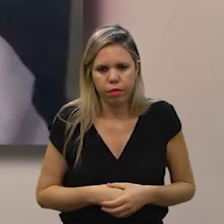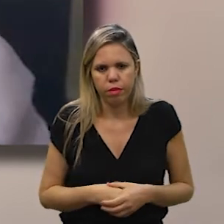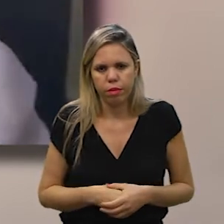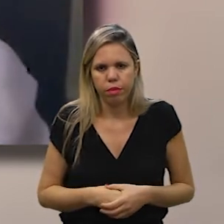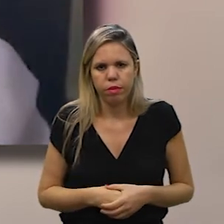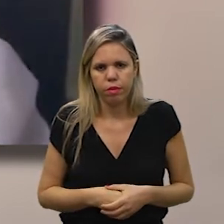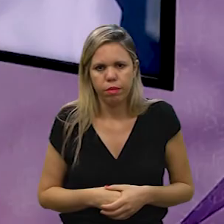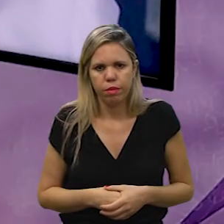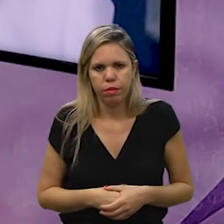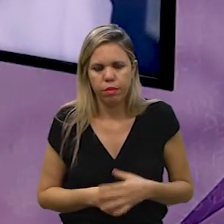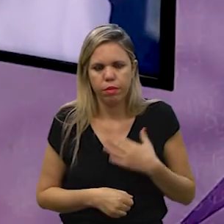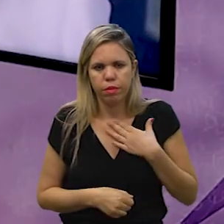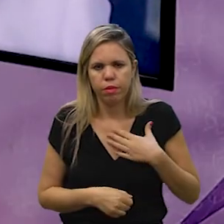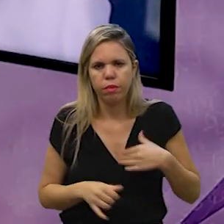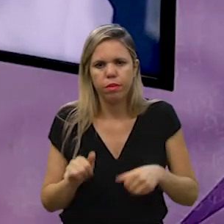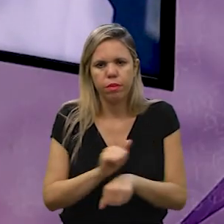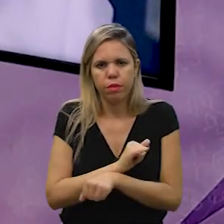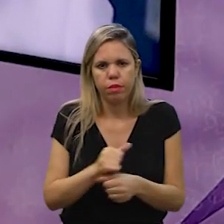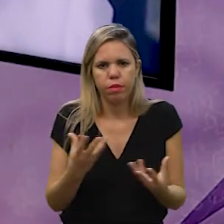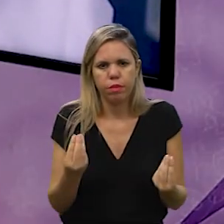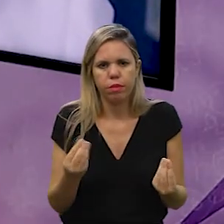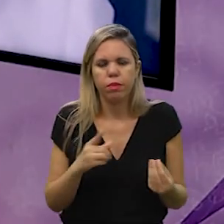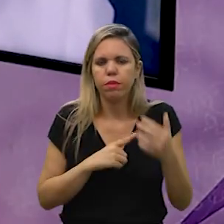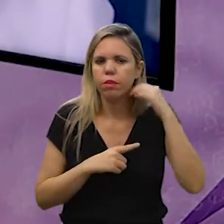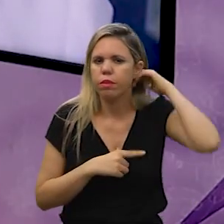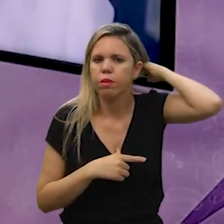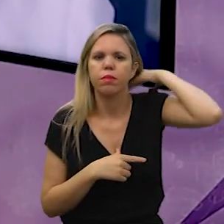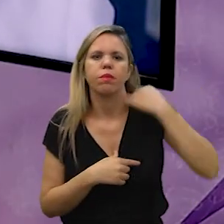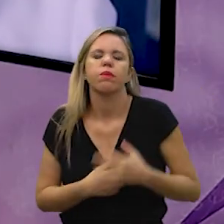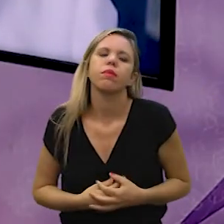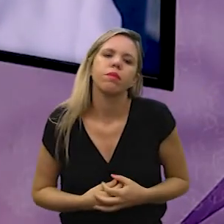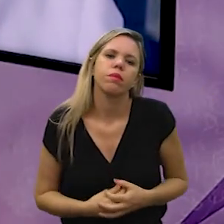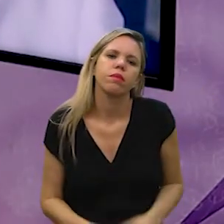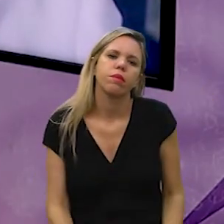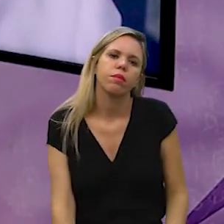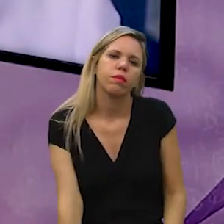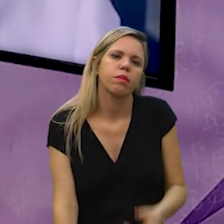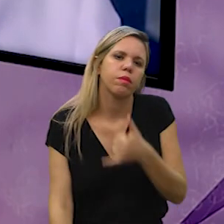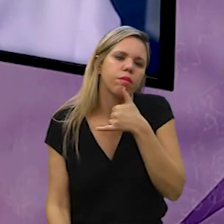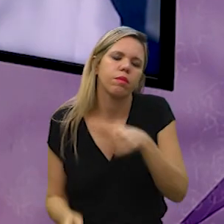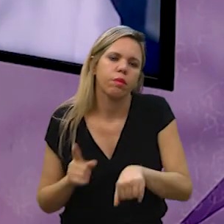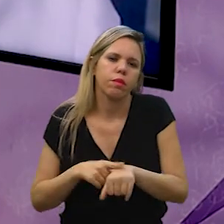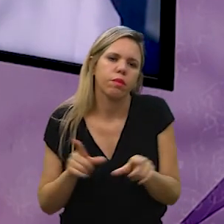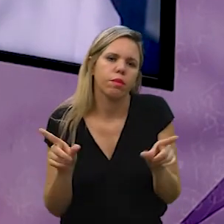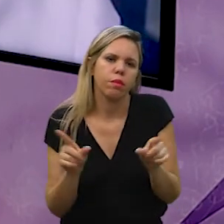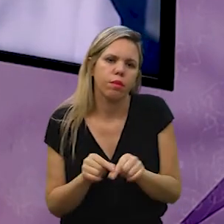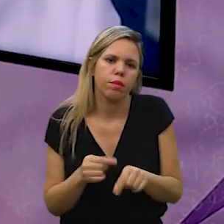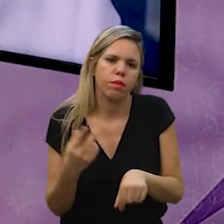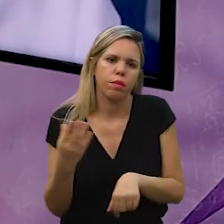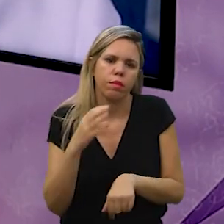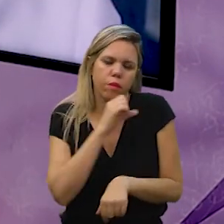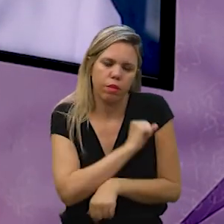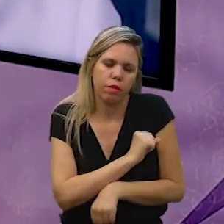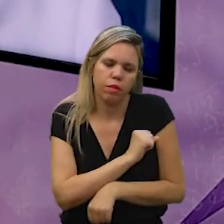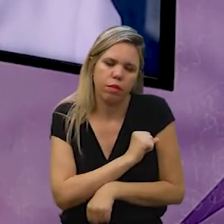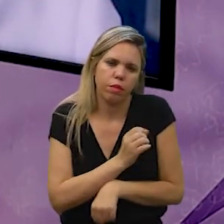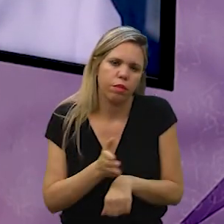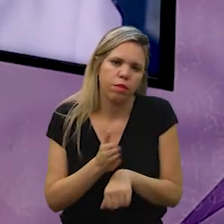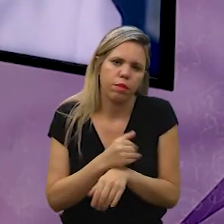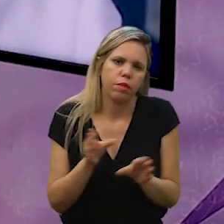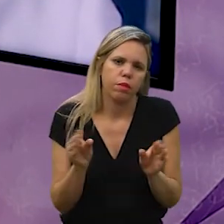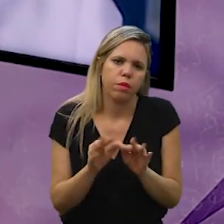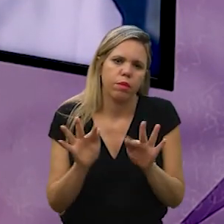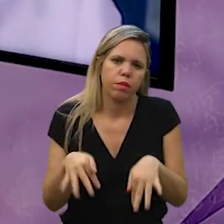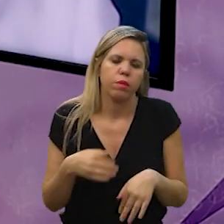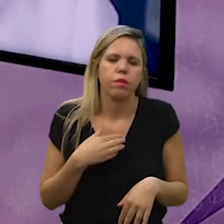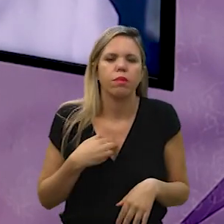está por aí. Alternativa tem bastante, né, doutor? Tem. Infelizmente, o nosso tempo é curto, passou muito rápido, mas antes